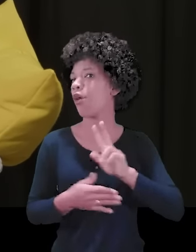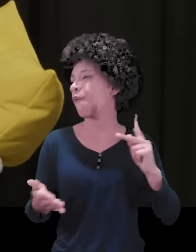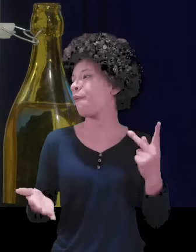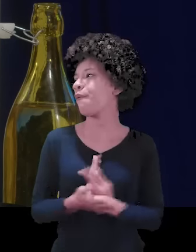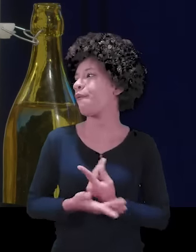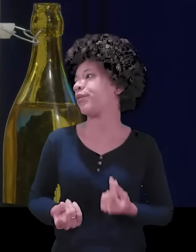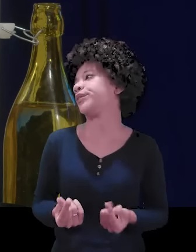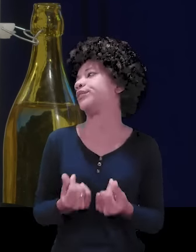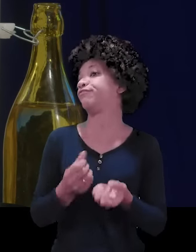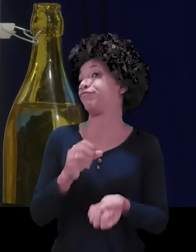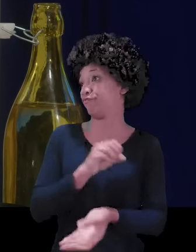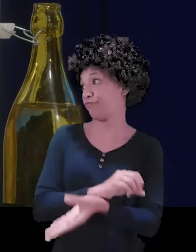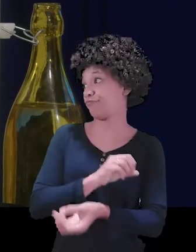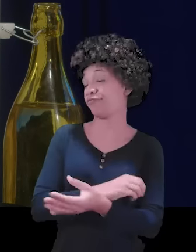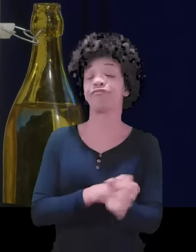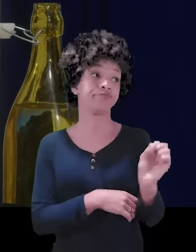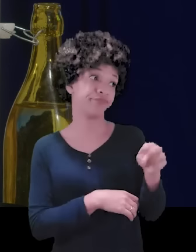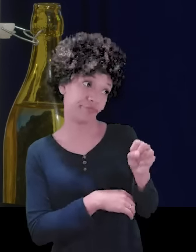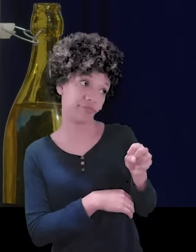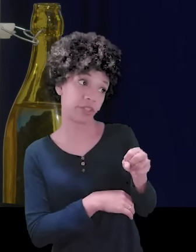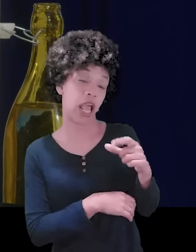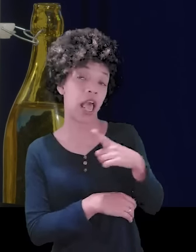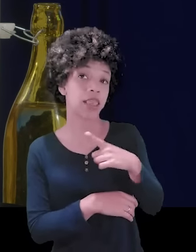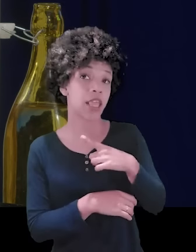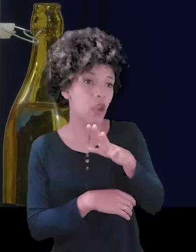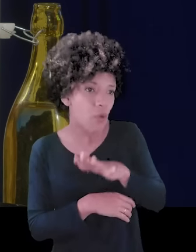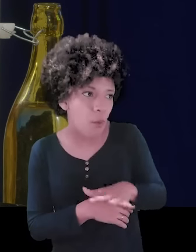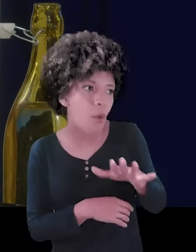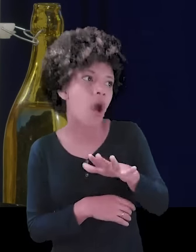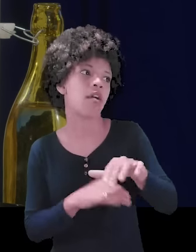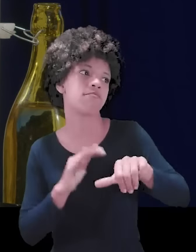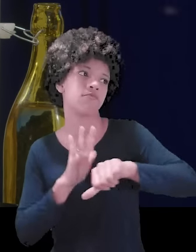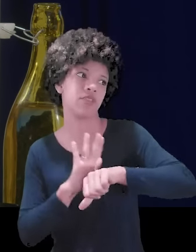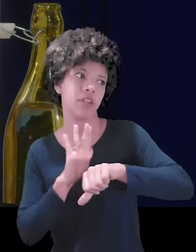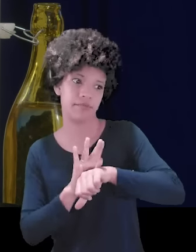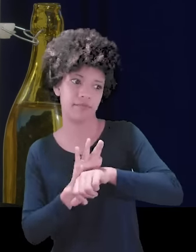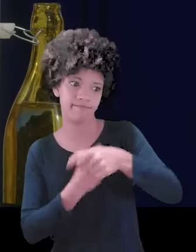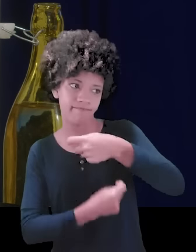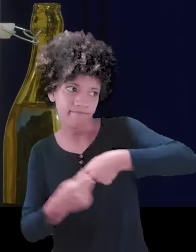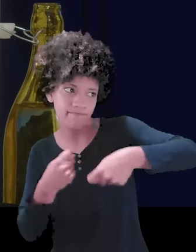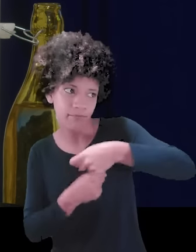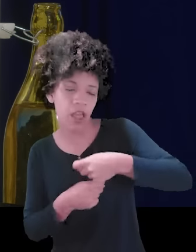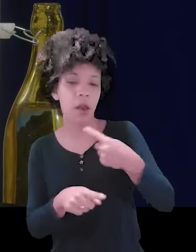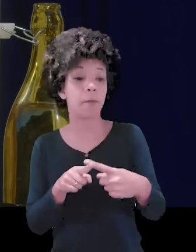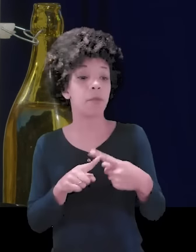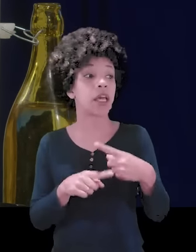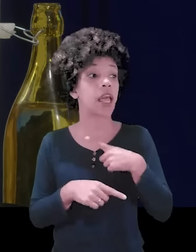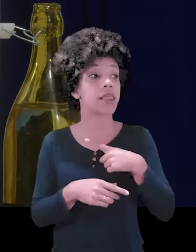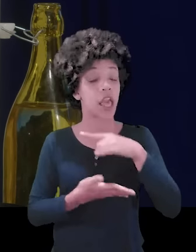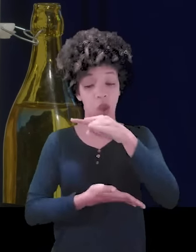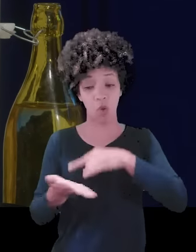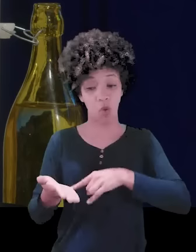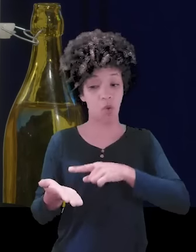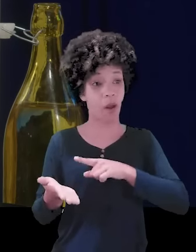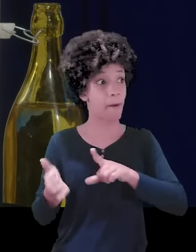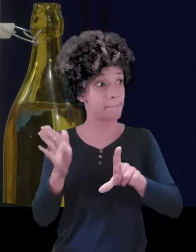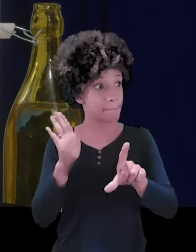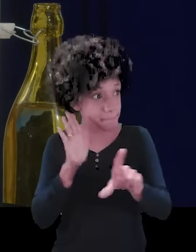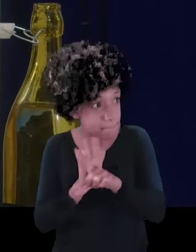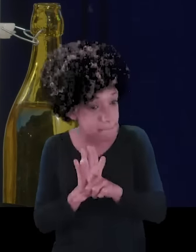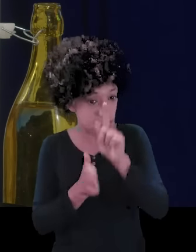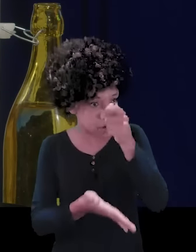que a parada também E aí assim existe um ar de legalidade na quilos entendeu porque você tem uma sentença você